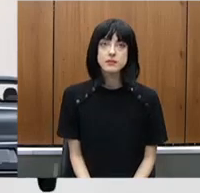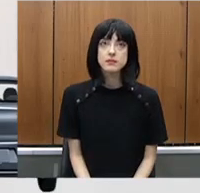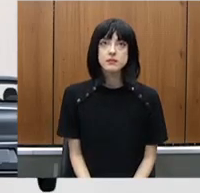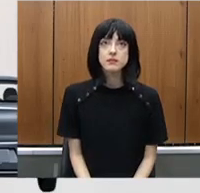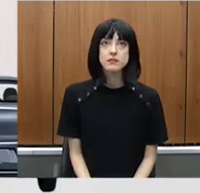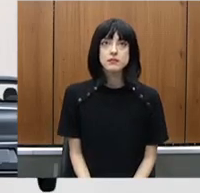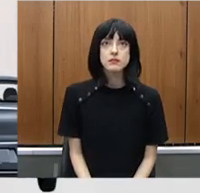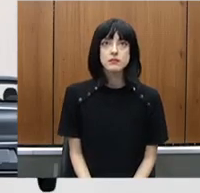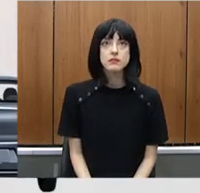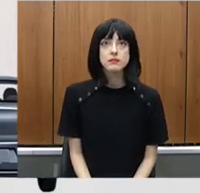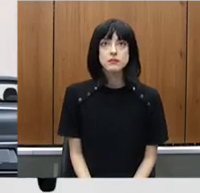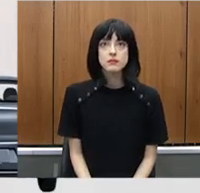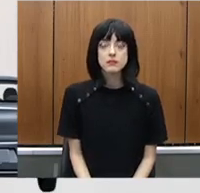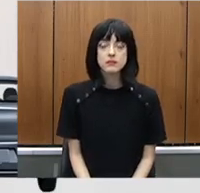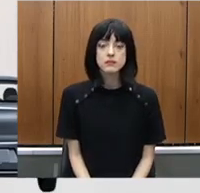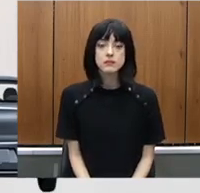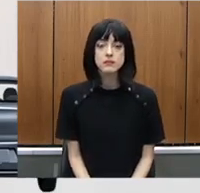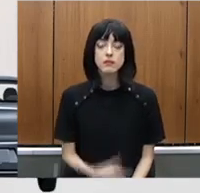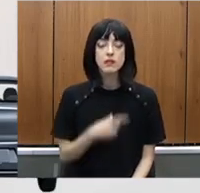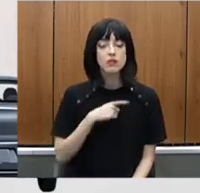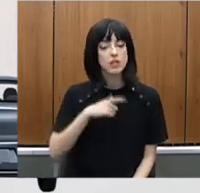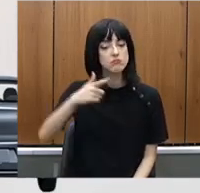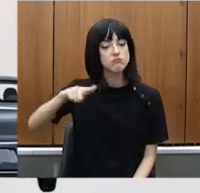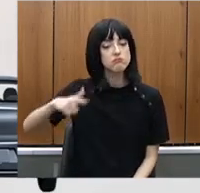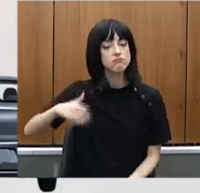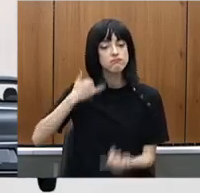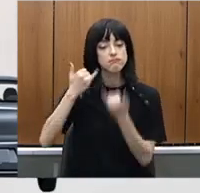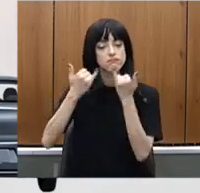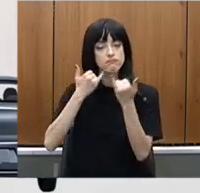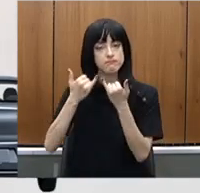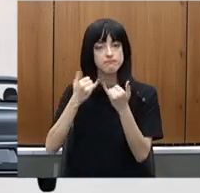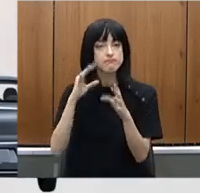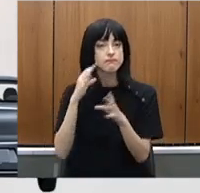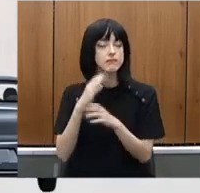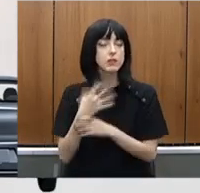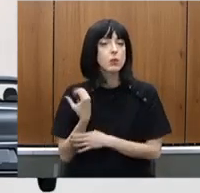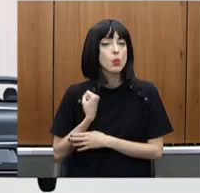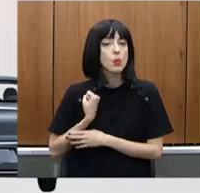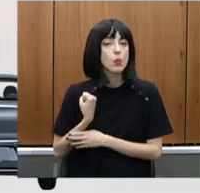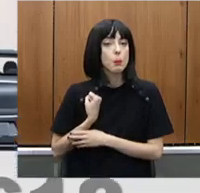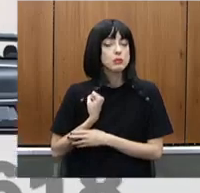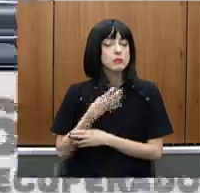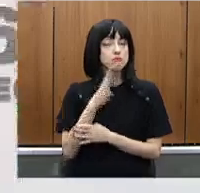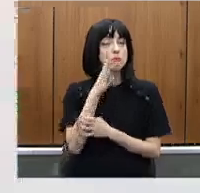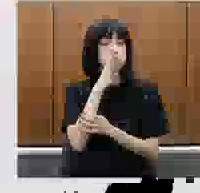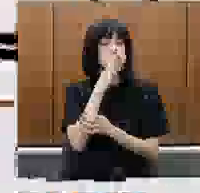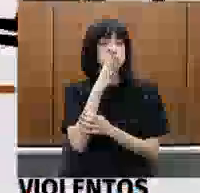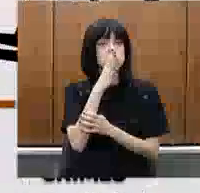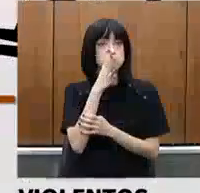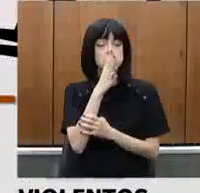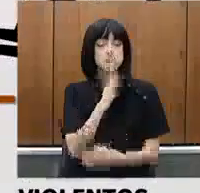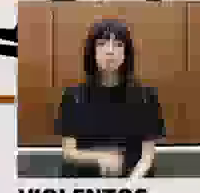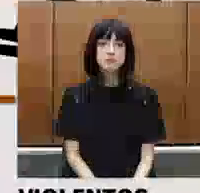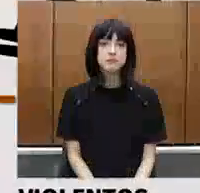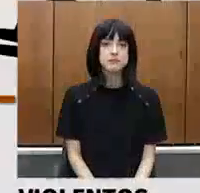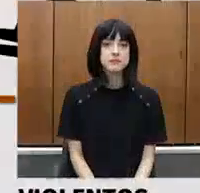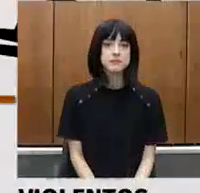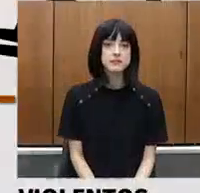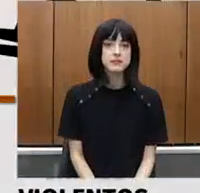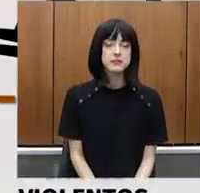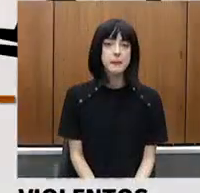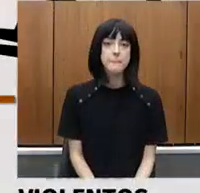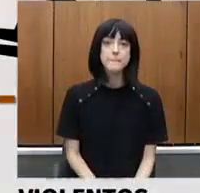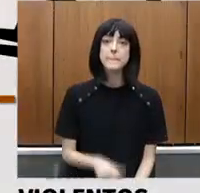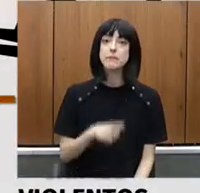em relação a também de Janeiro a Novembro outros números né vídeos de violência doméstica nós tivemos uma queda